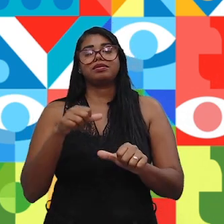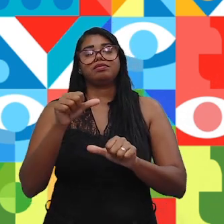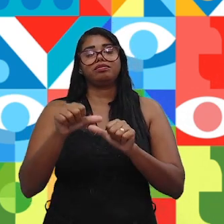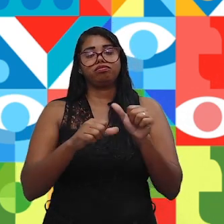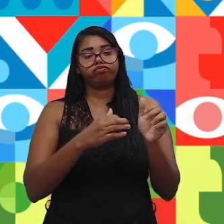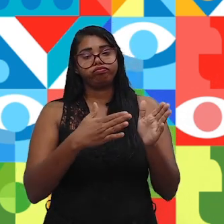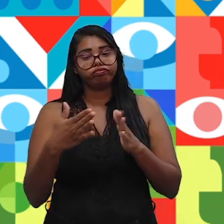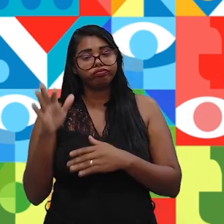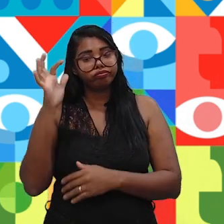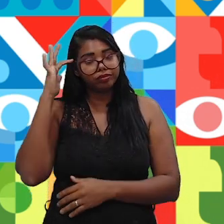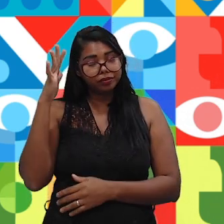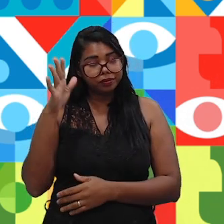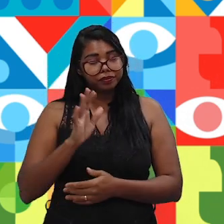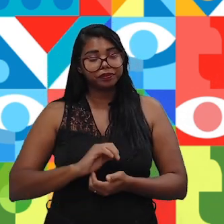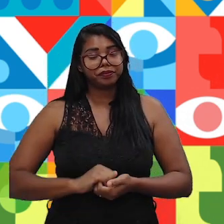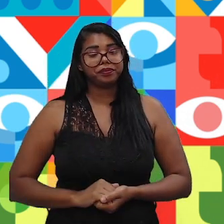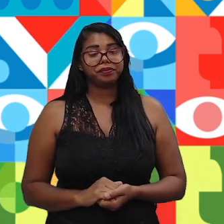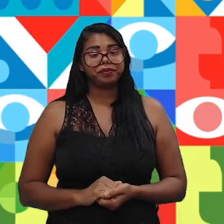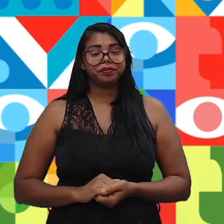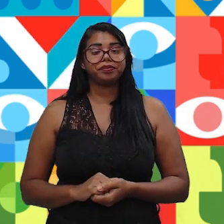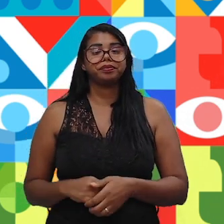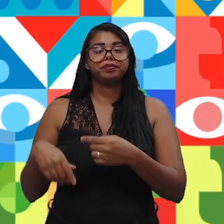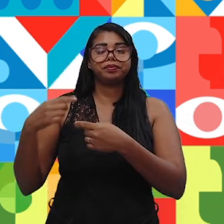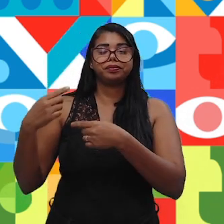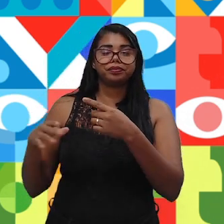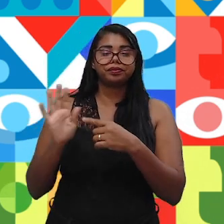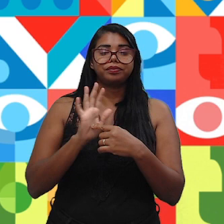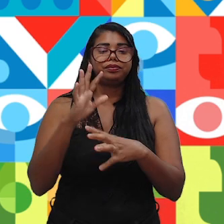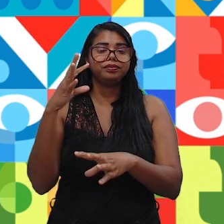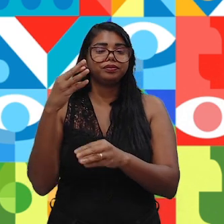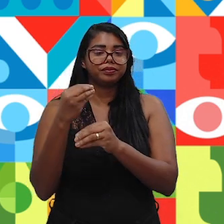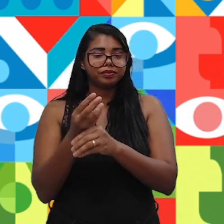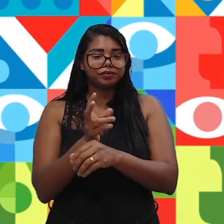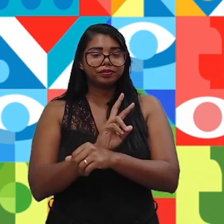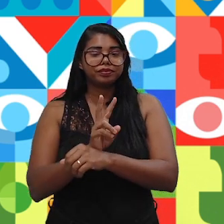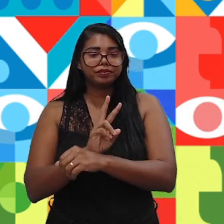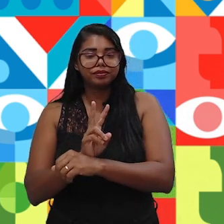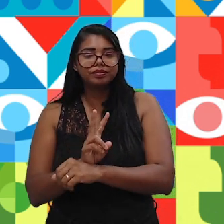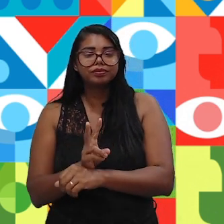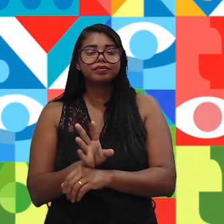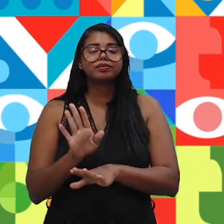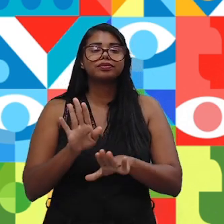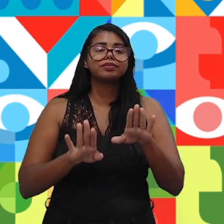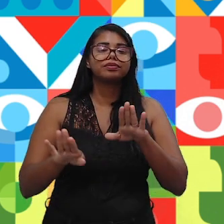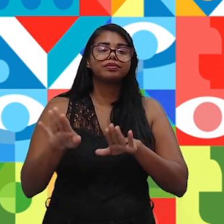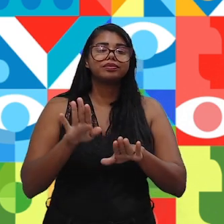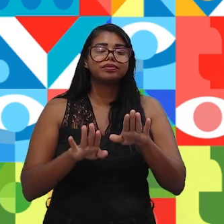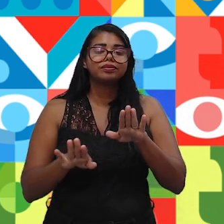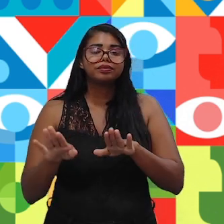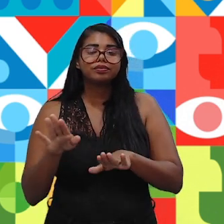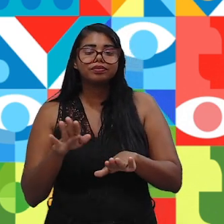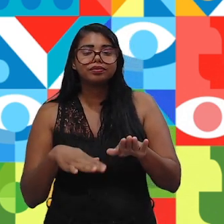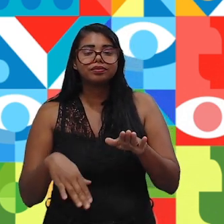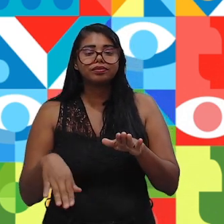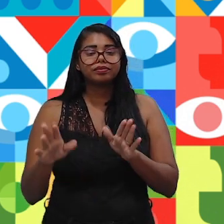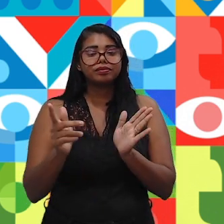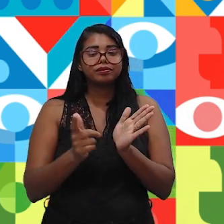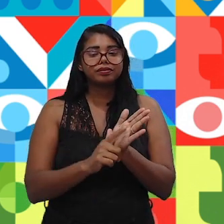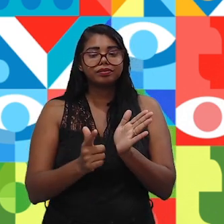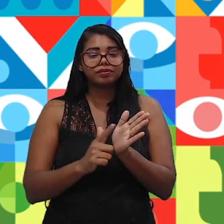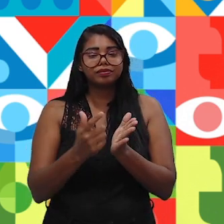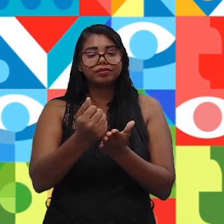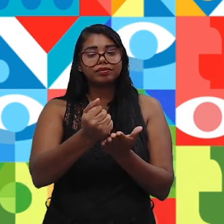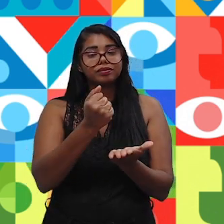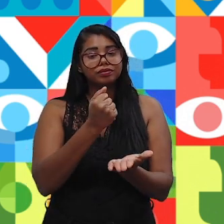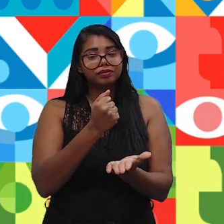na teoria é isso. A gente cria uma política na preservação. Na conservação, a gente tenta manter ali aquela